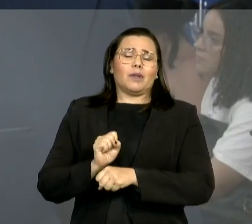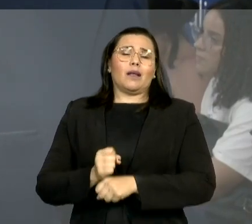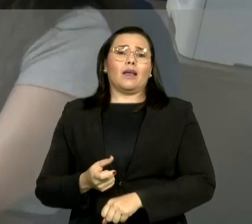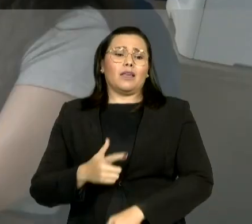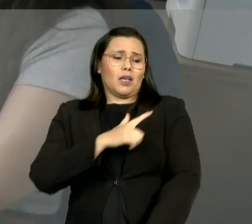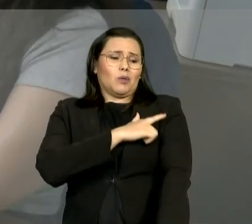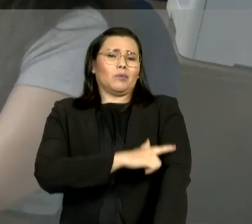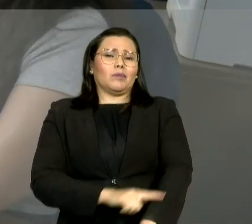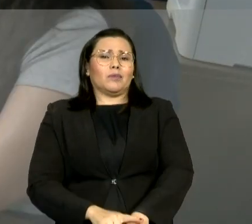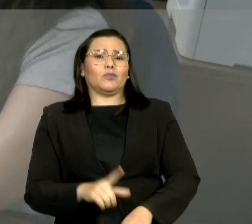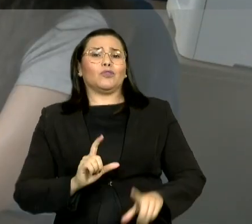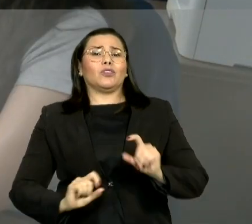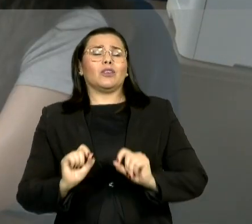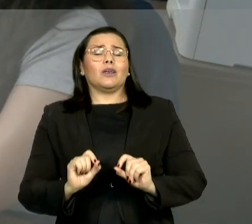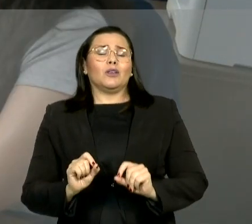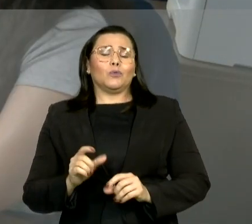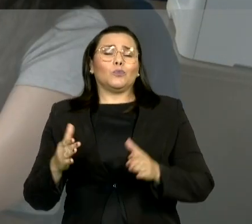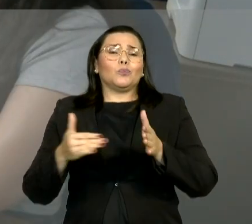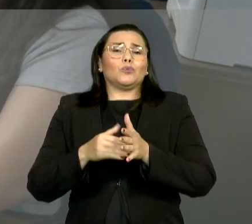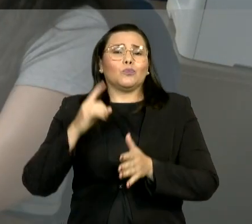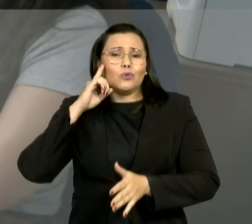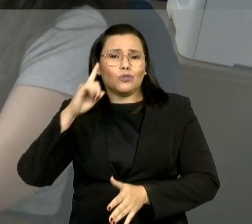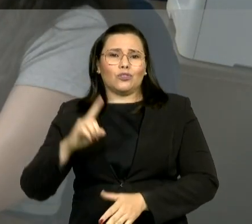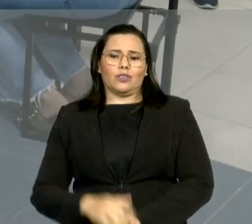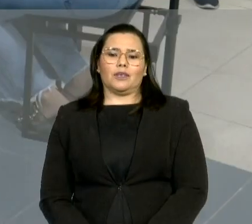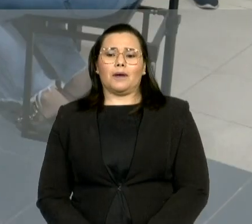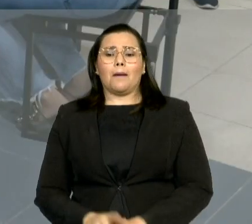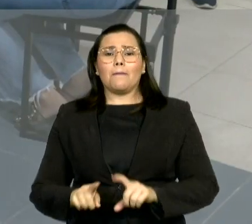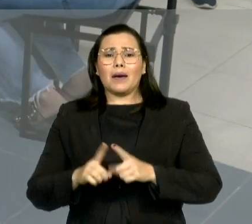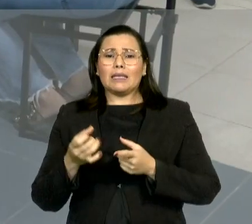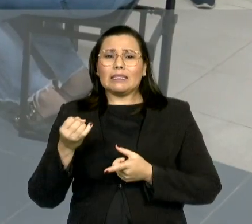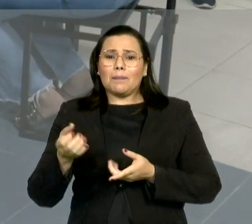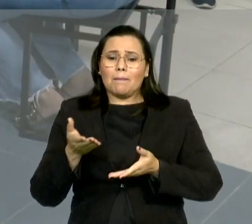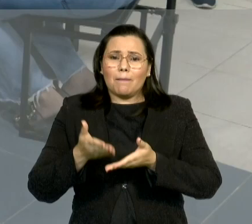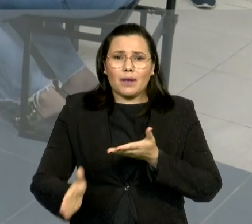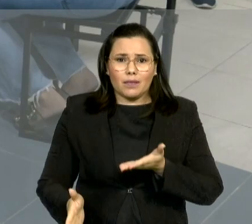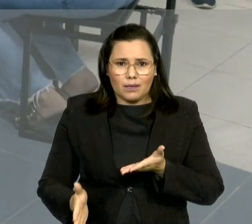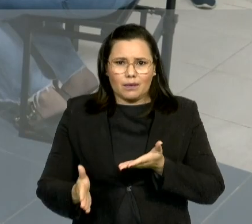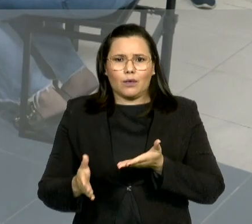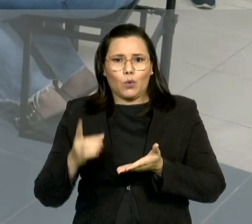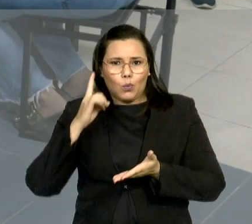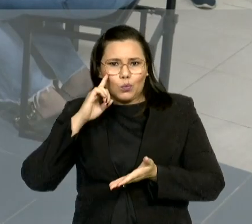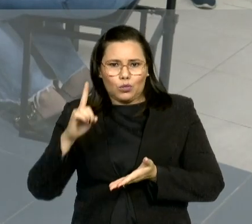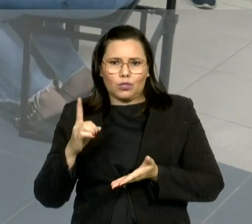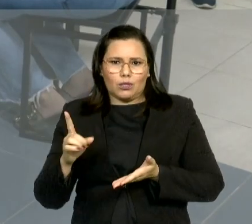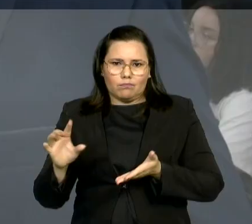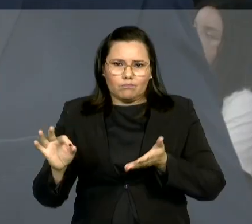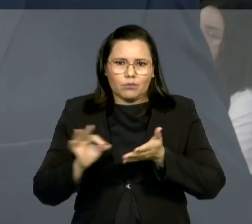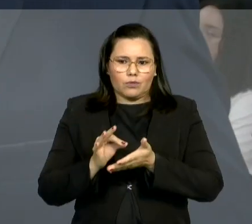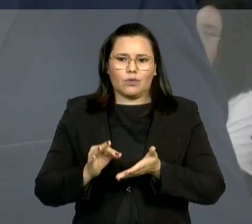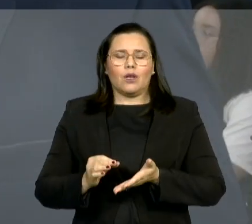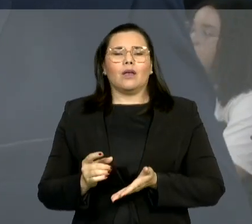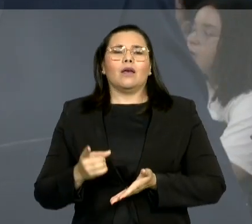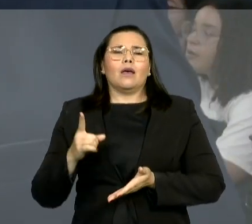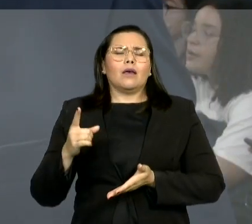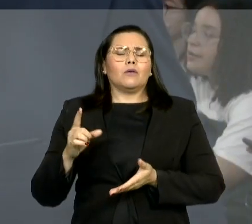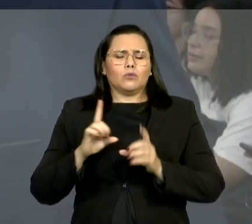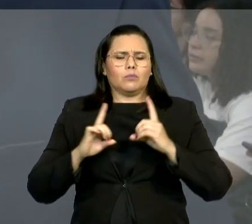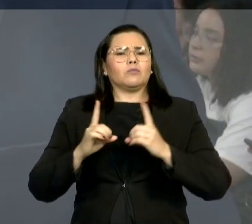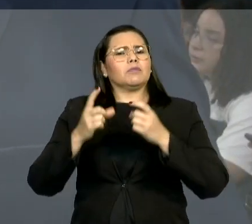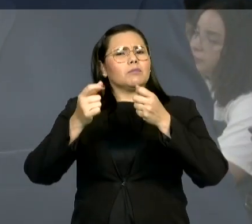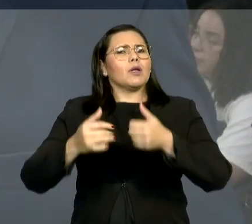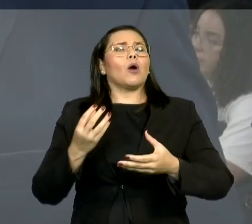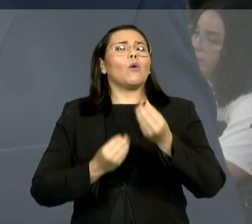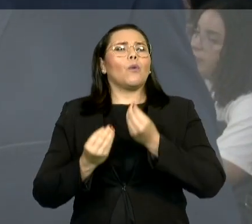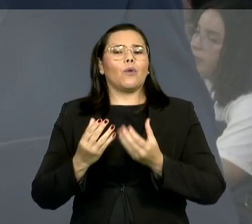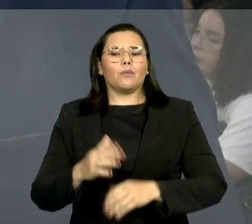gente se preparou. Para quem perdeu o prazo, o desembargador também deu as dicas de como proceder a partir de agora. Pessoas que, infelizmente,